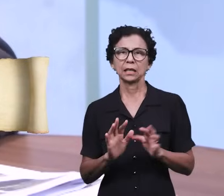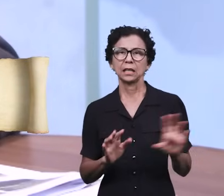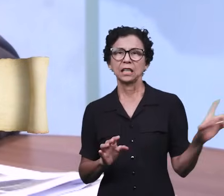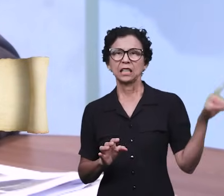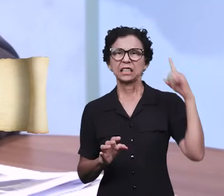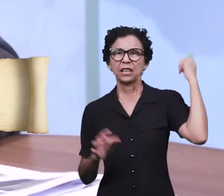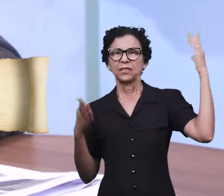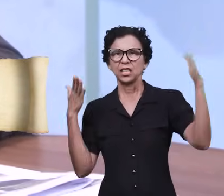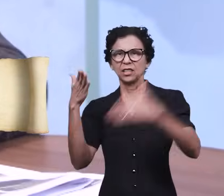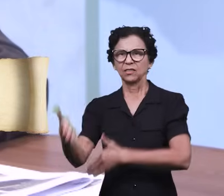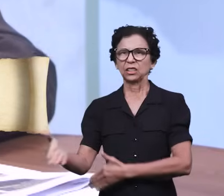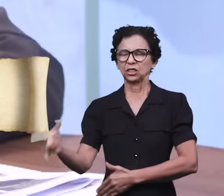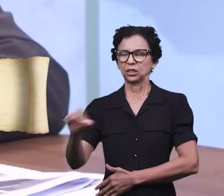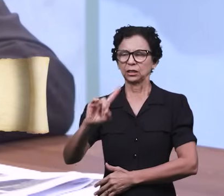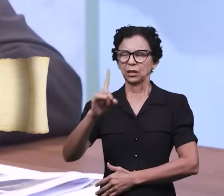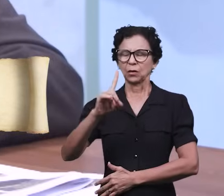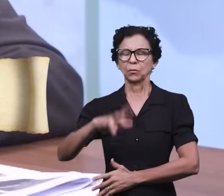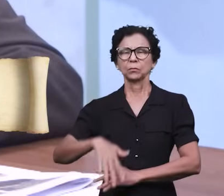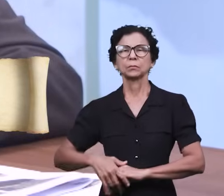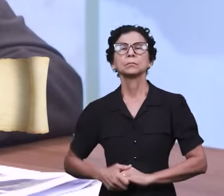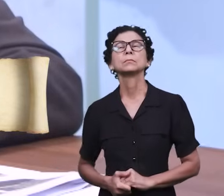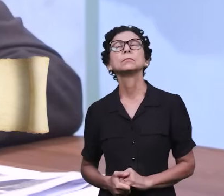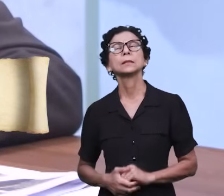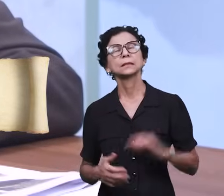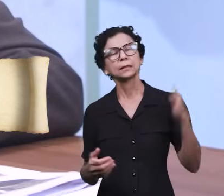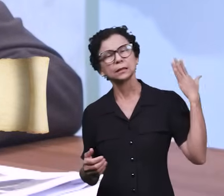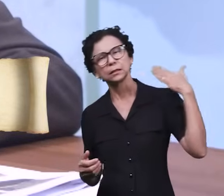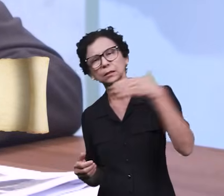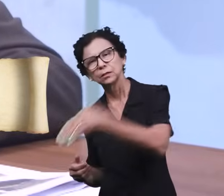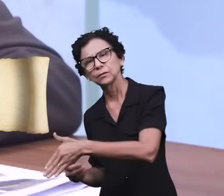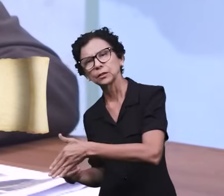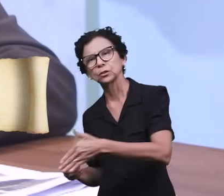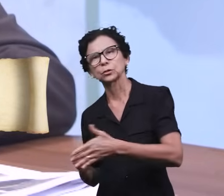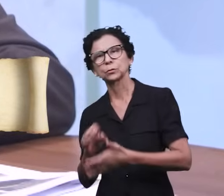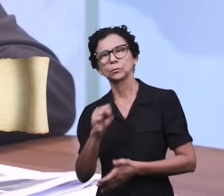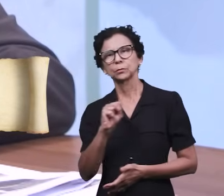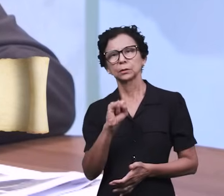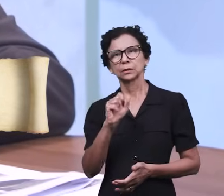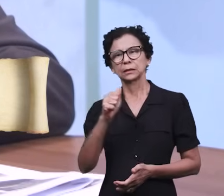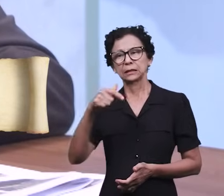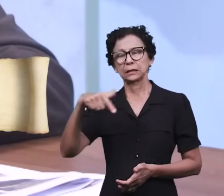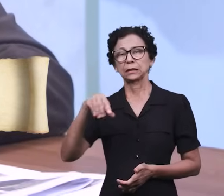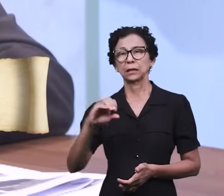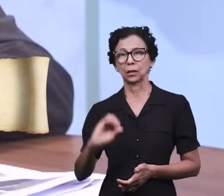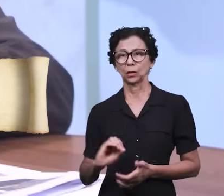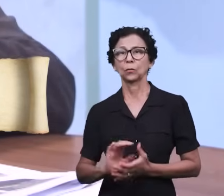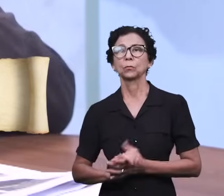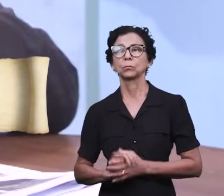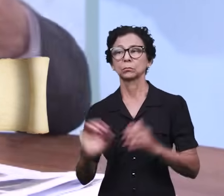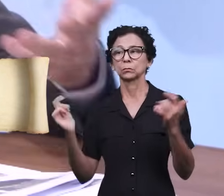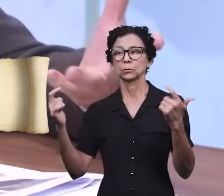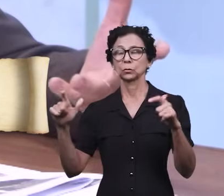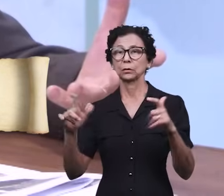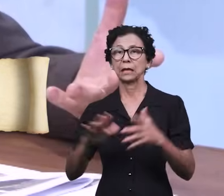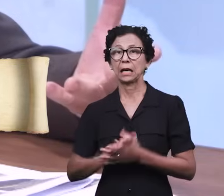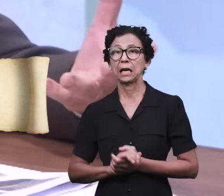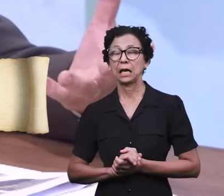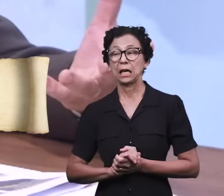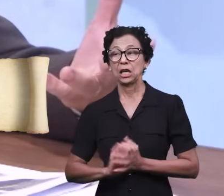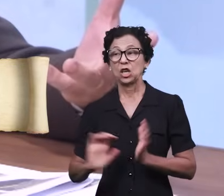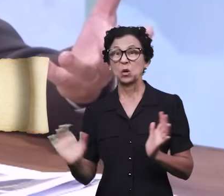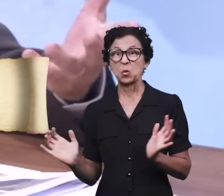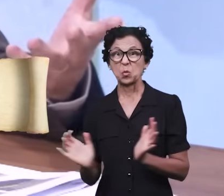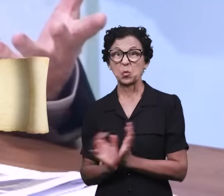Mas Davi tomou a fortaleza de Sião. Tomou a fortaleza de Sião. Dos